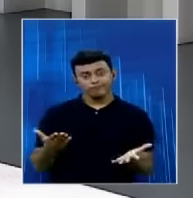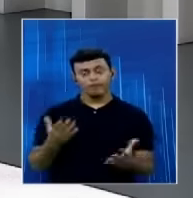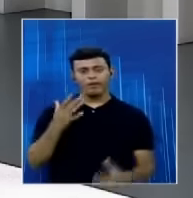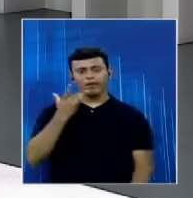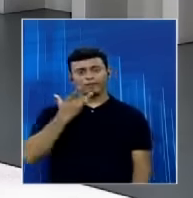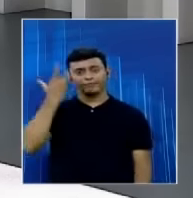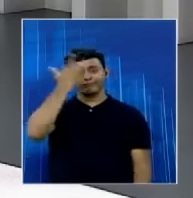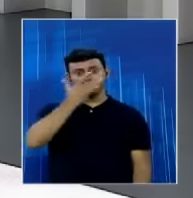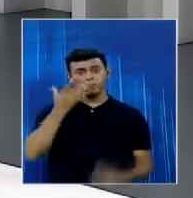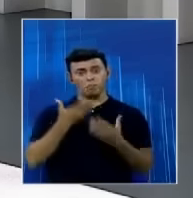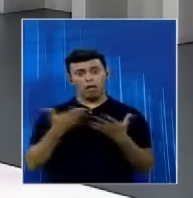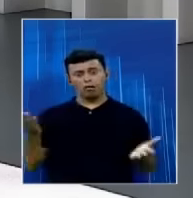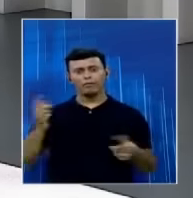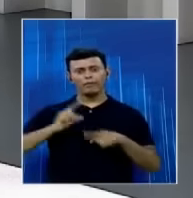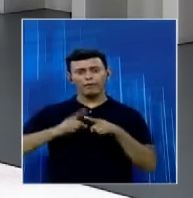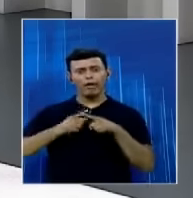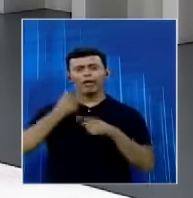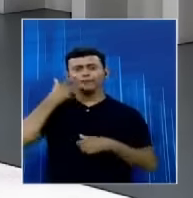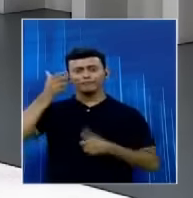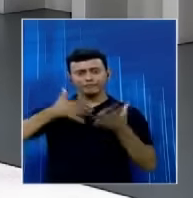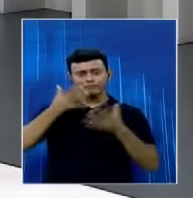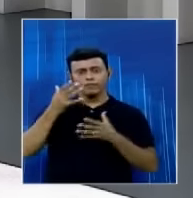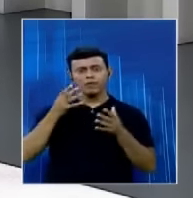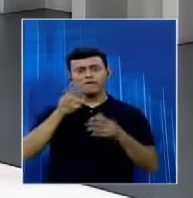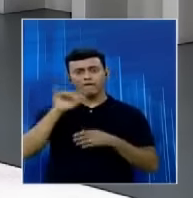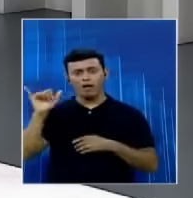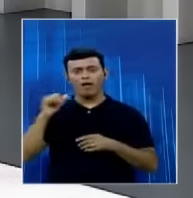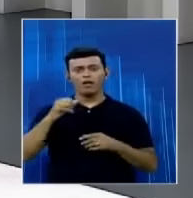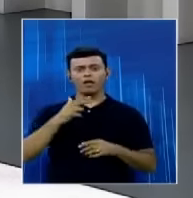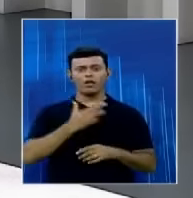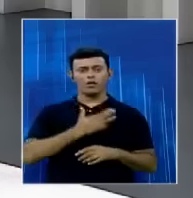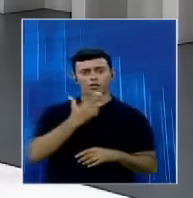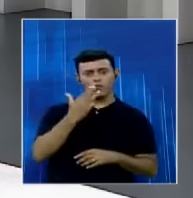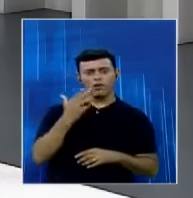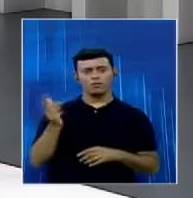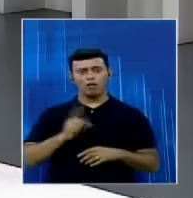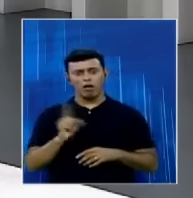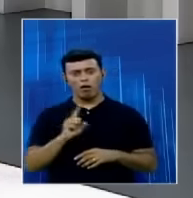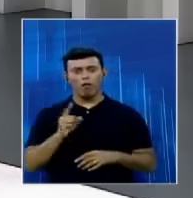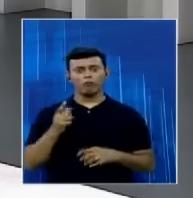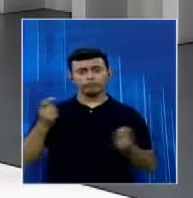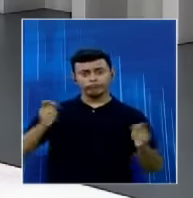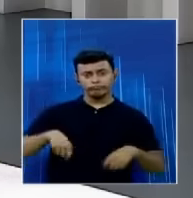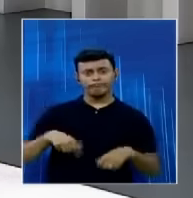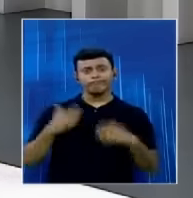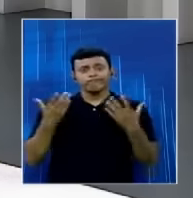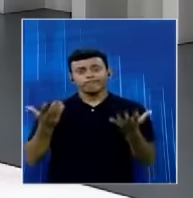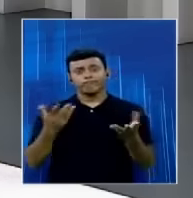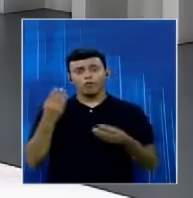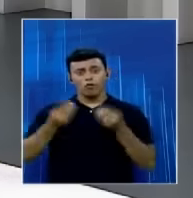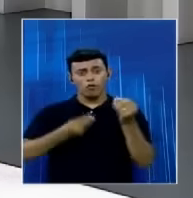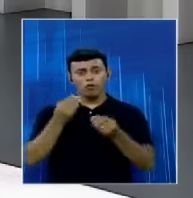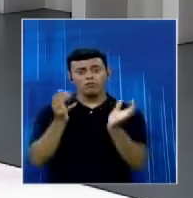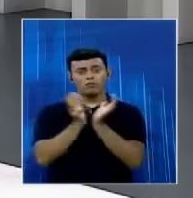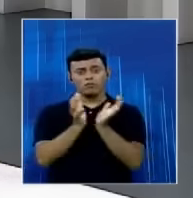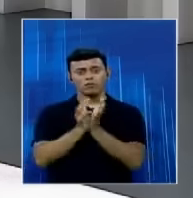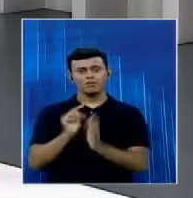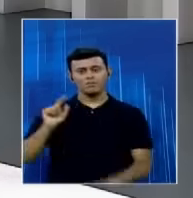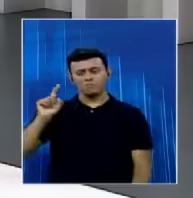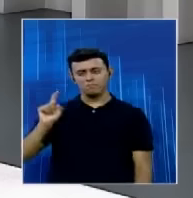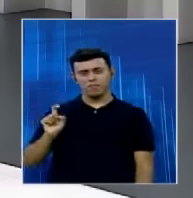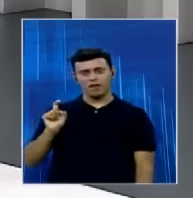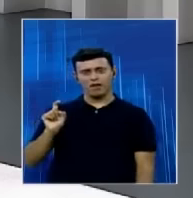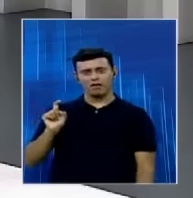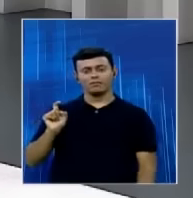ele teve que ficar se justificando, vai fazer a defesa do Lula, não vai, tendo que defender o que para alguns é indefensável, né? E a Marta também, em